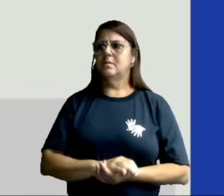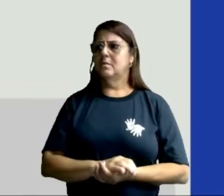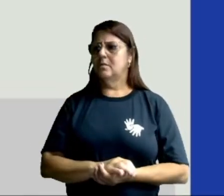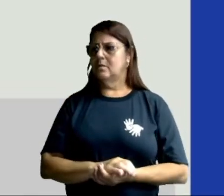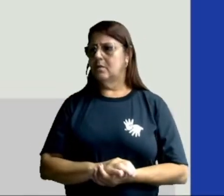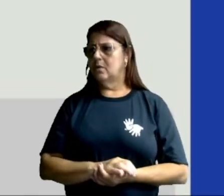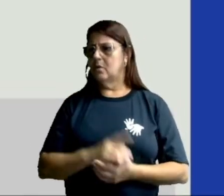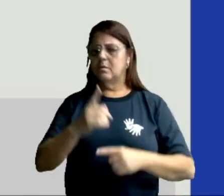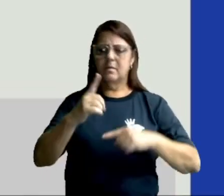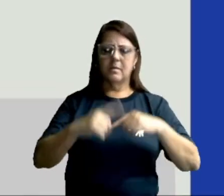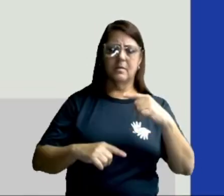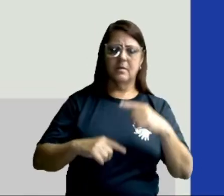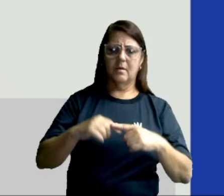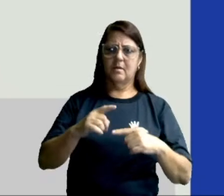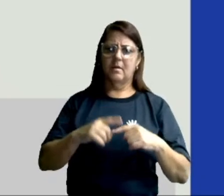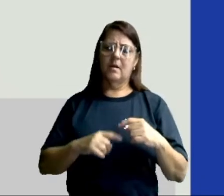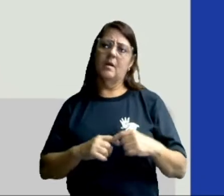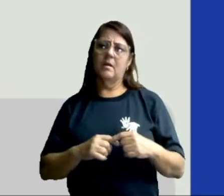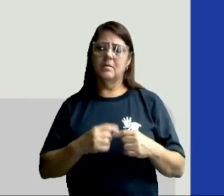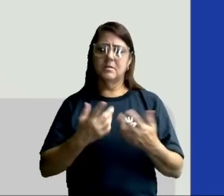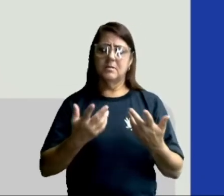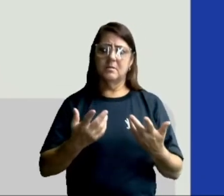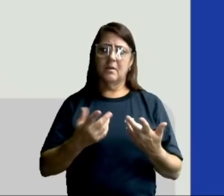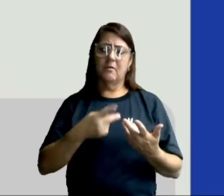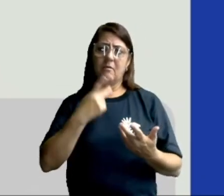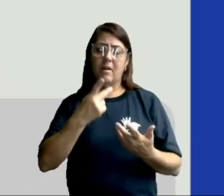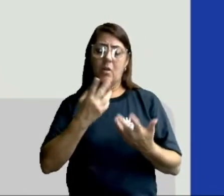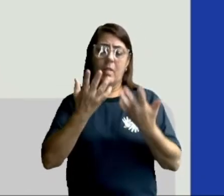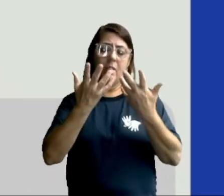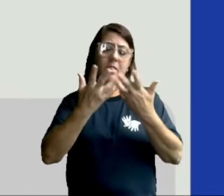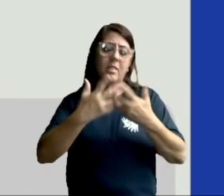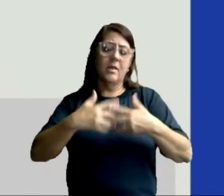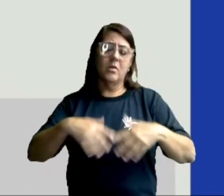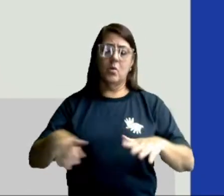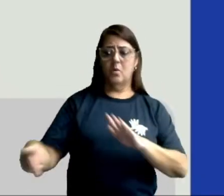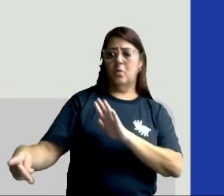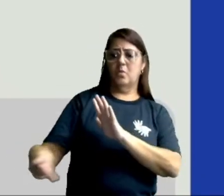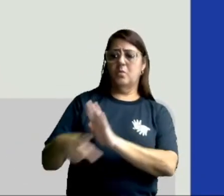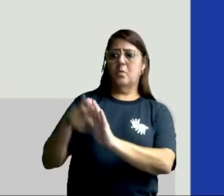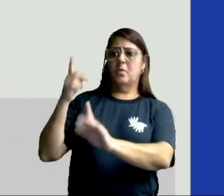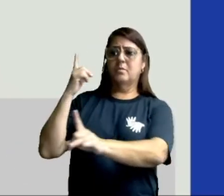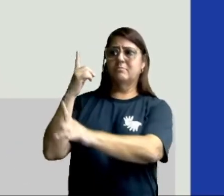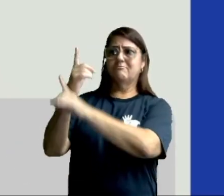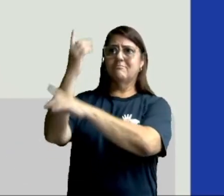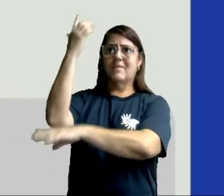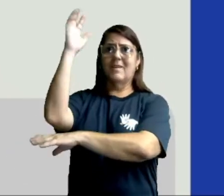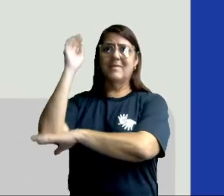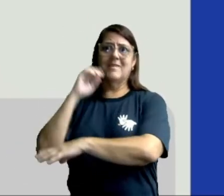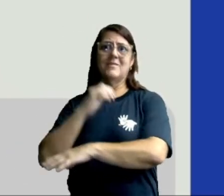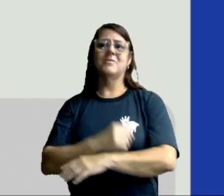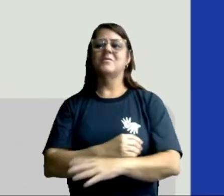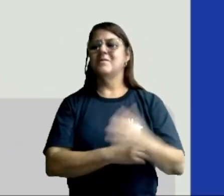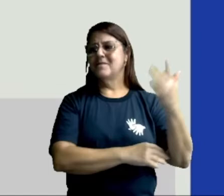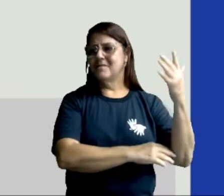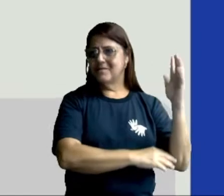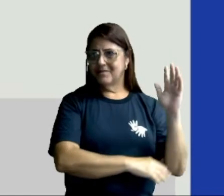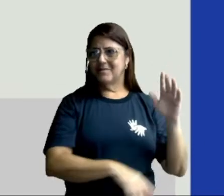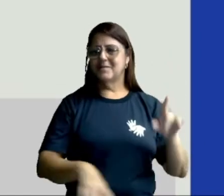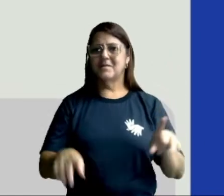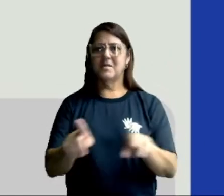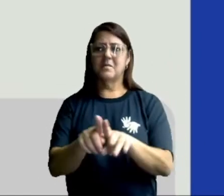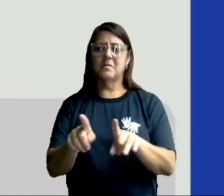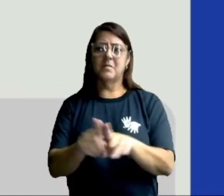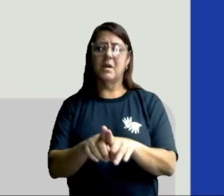todos esses materiais que a gente falou foram materiais naturais, né? Materiais que a gente encontra na natureza. Tem aqueles